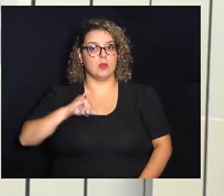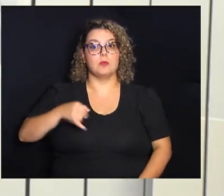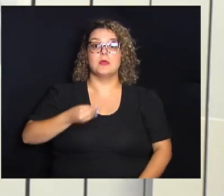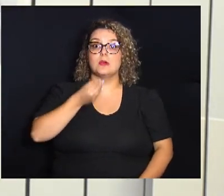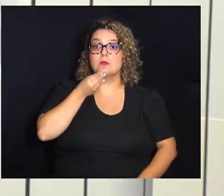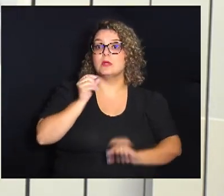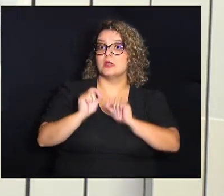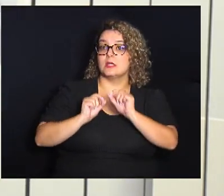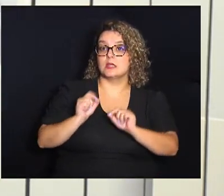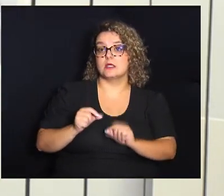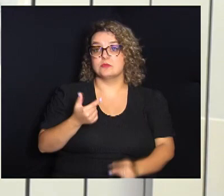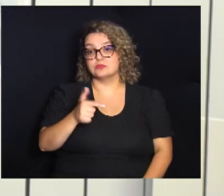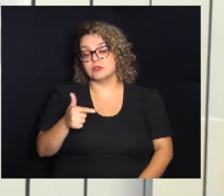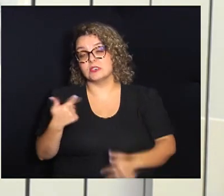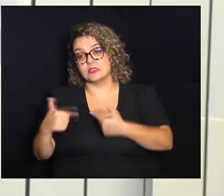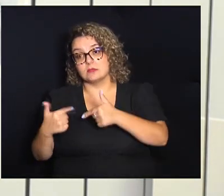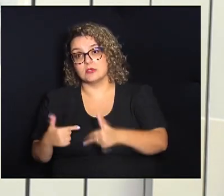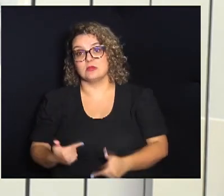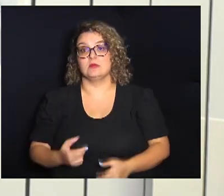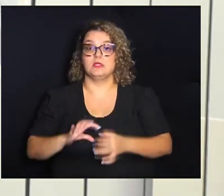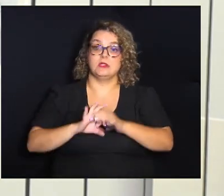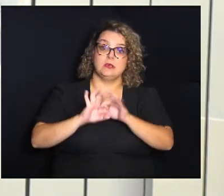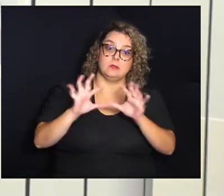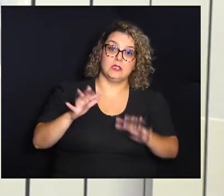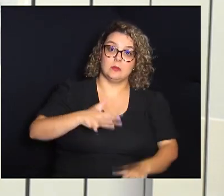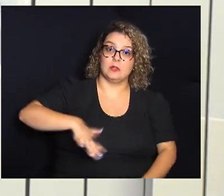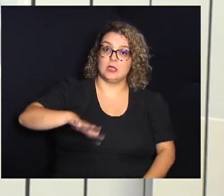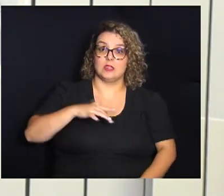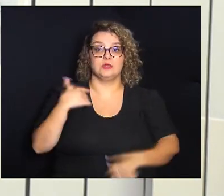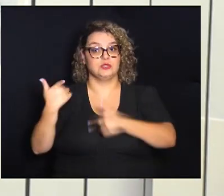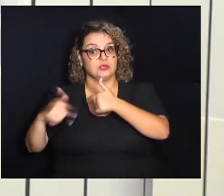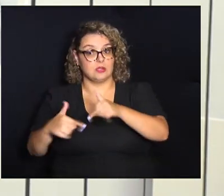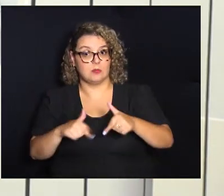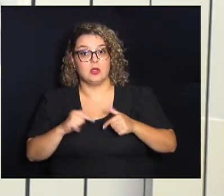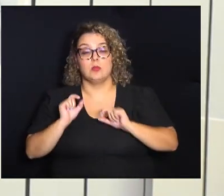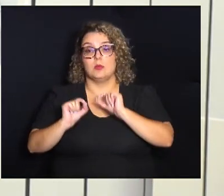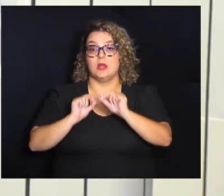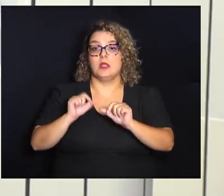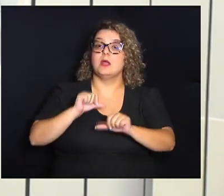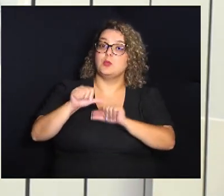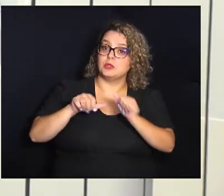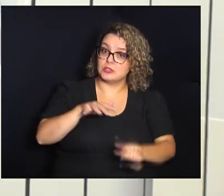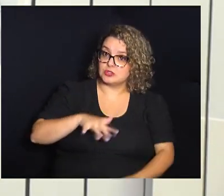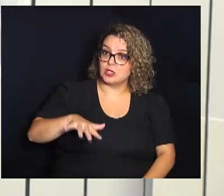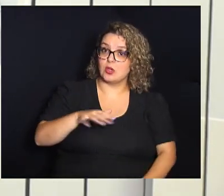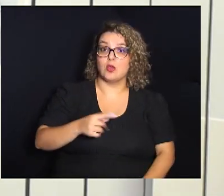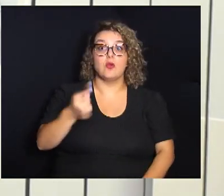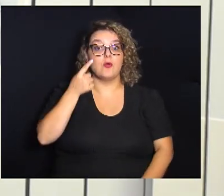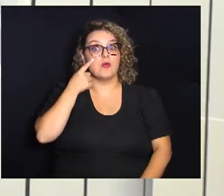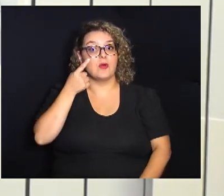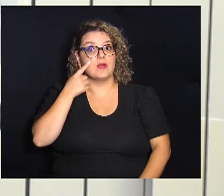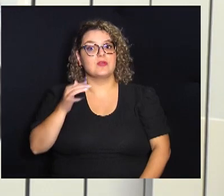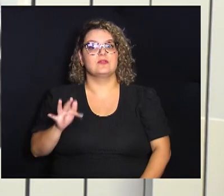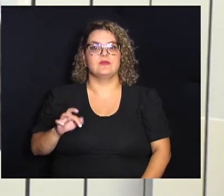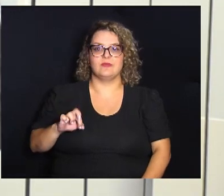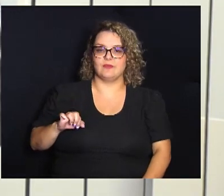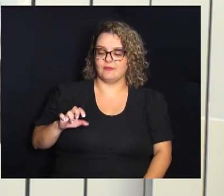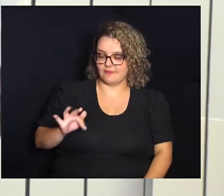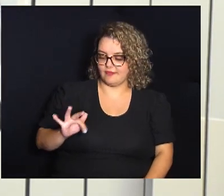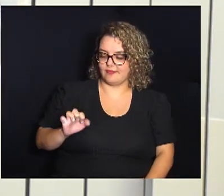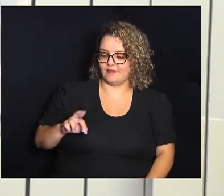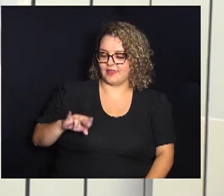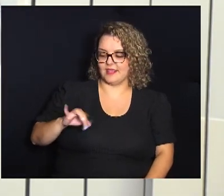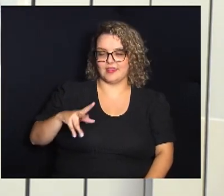está desempregado, para quem está disponível para o mercado de trabalho ou para quem quer mudar de área. Olha o feirão acontecendo aqui